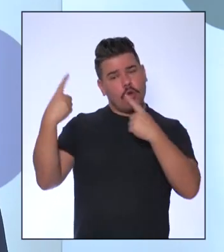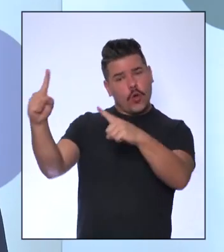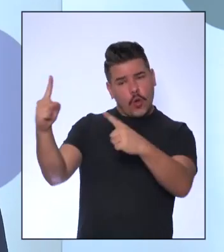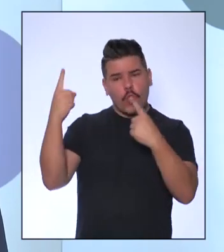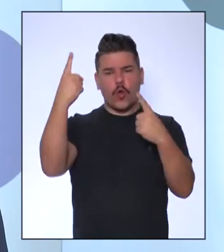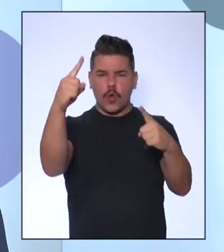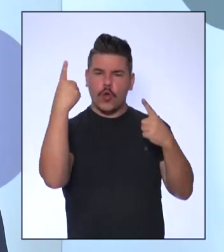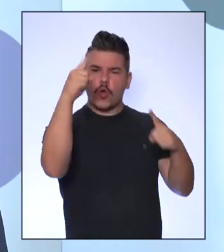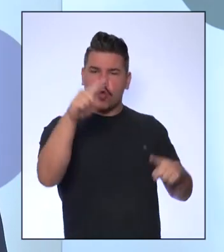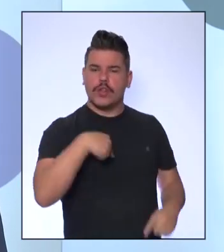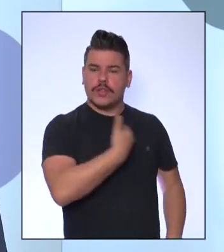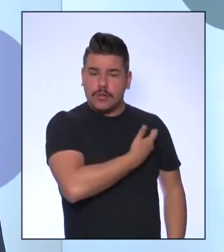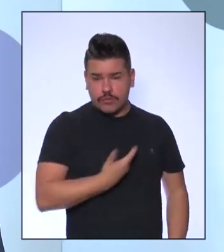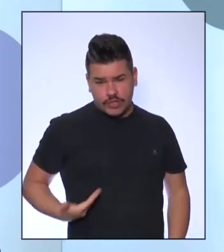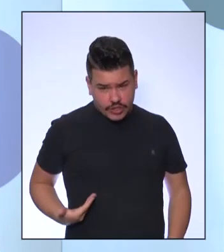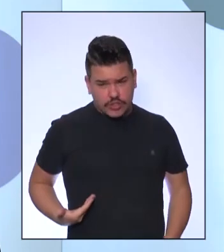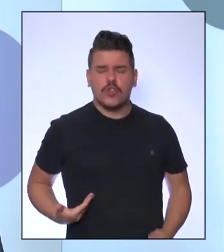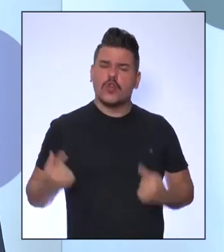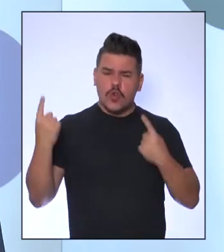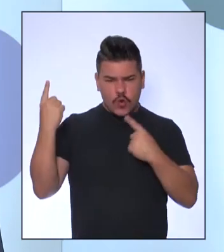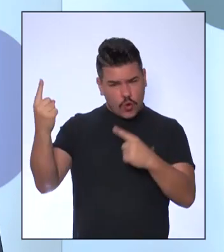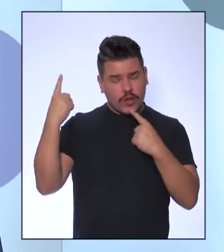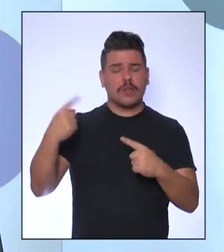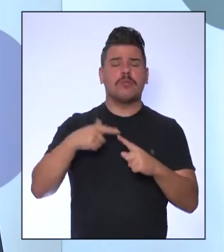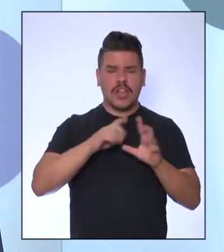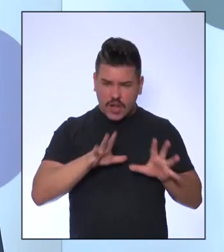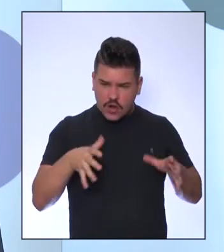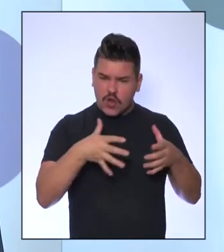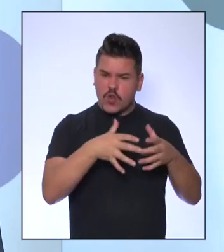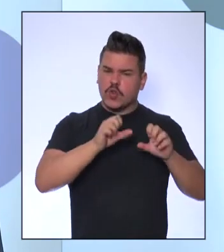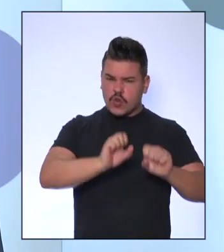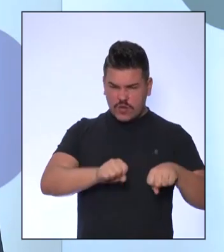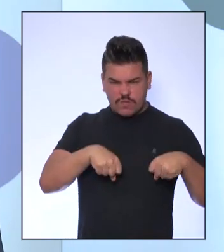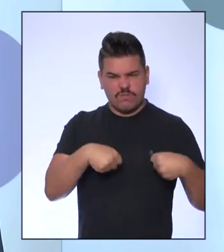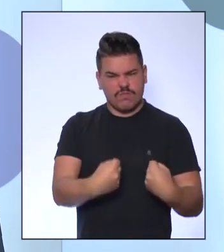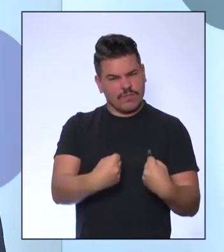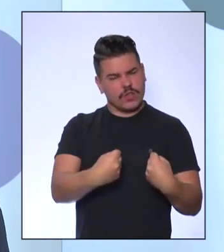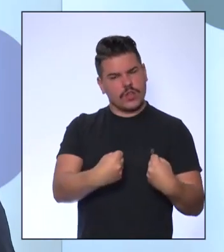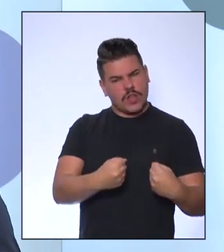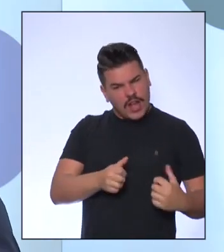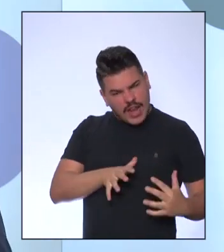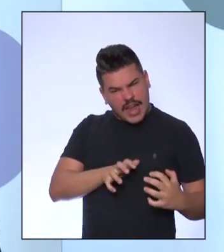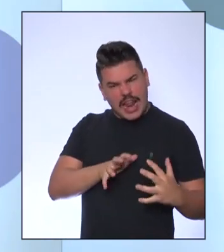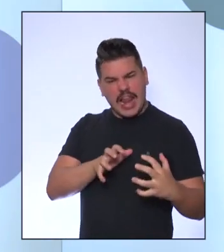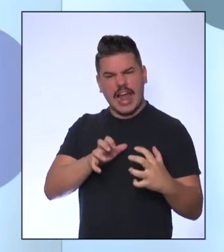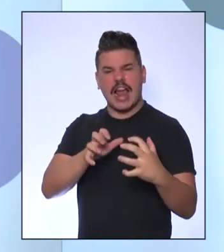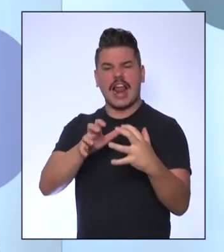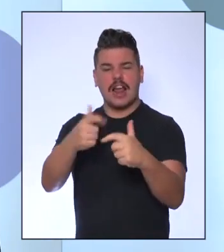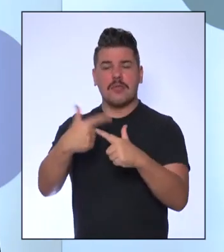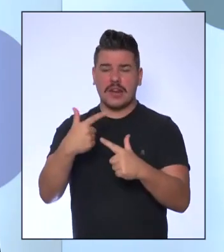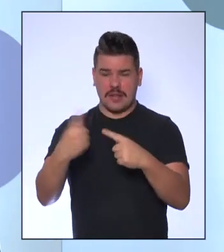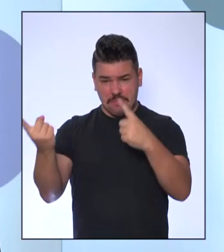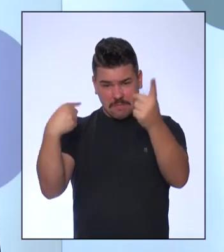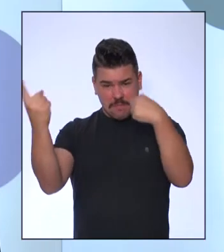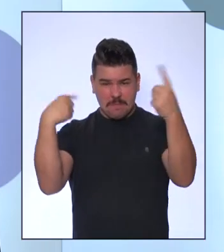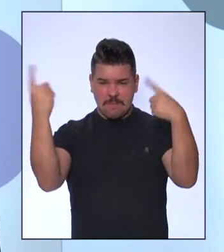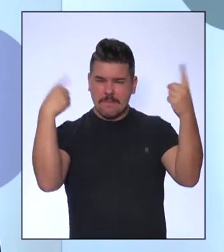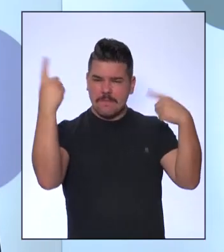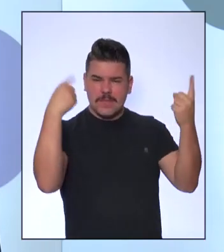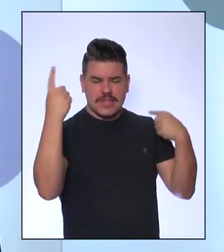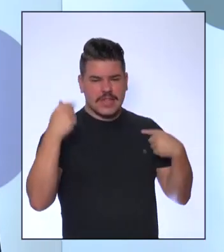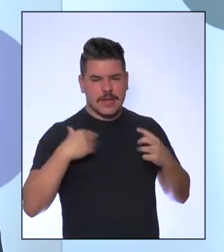tiveram um caráter de luta contra os pressupostos